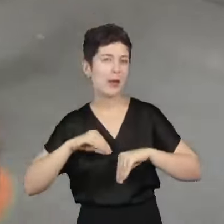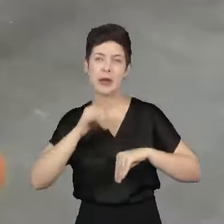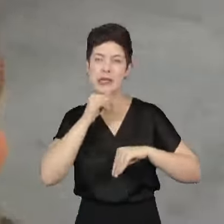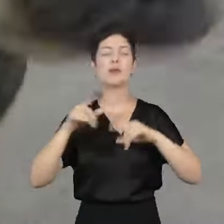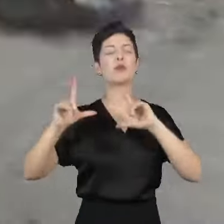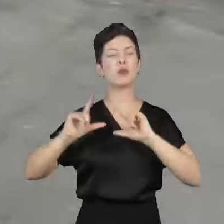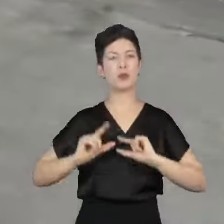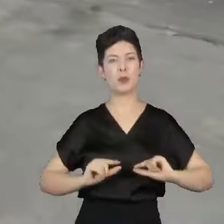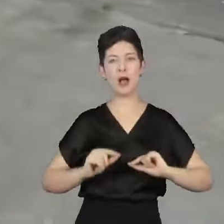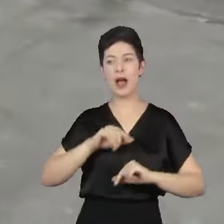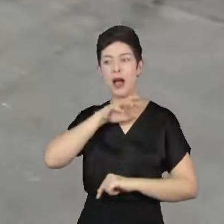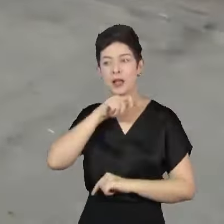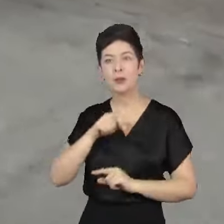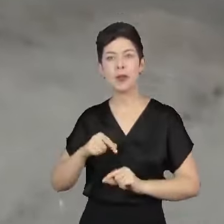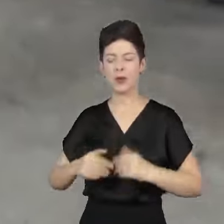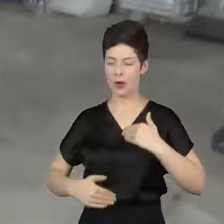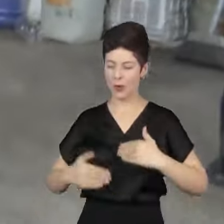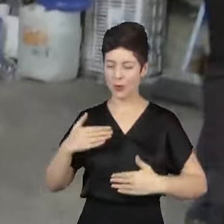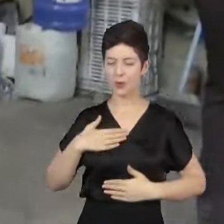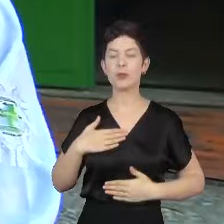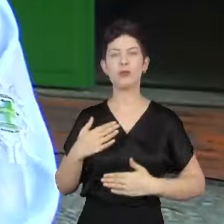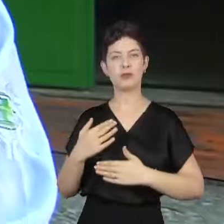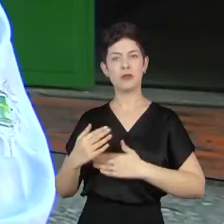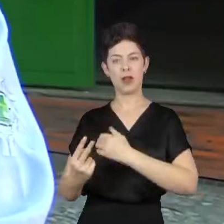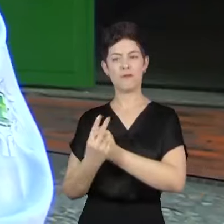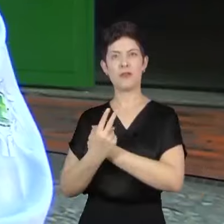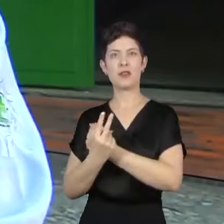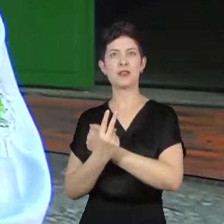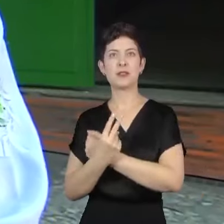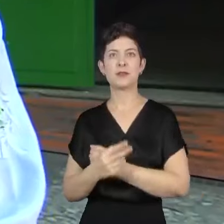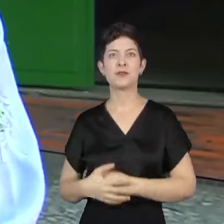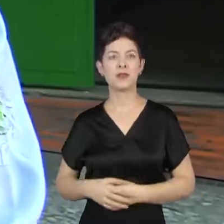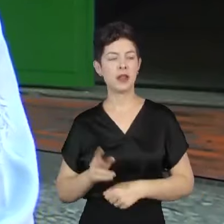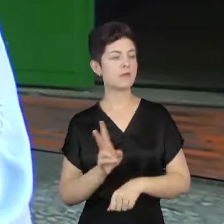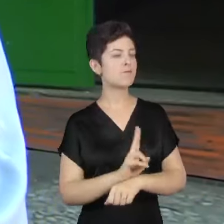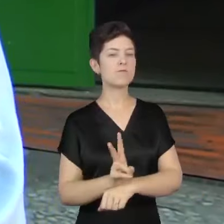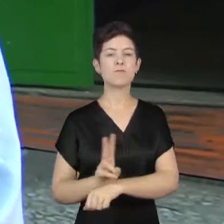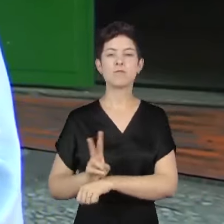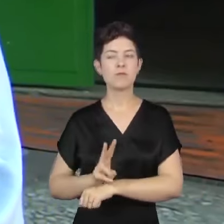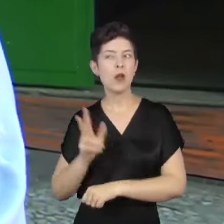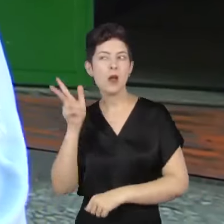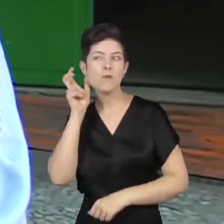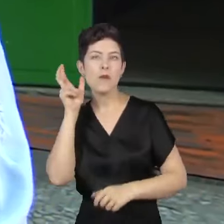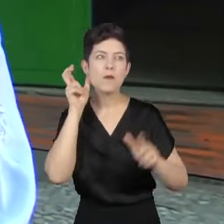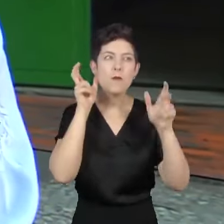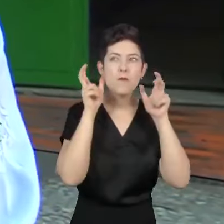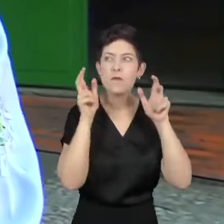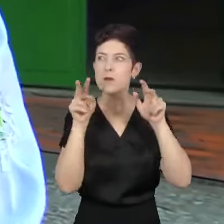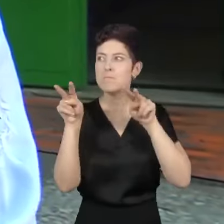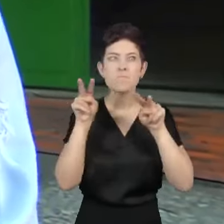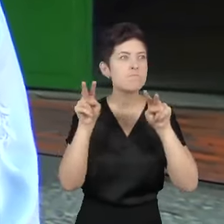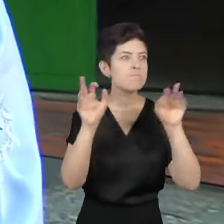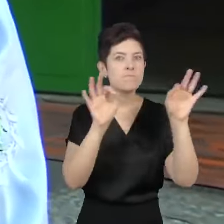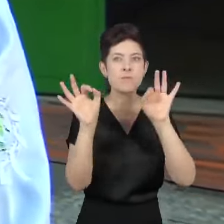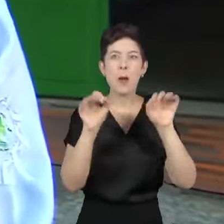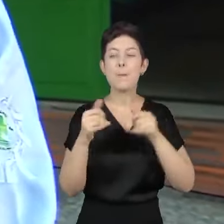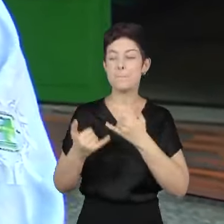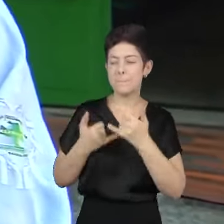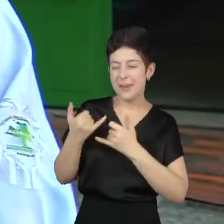ainda reforçam a segurança física dos tutores. Ele é o ouvido daquela pessoa que está em situação de rua, ele é aquele que brinca